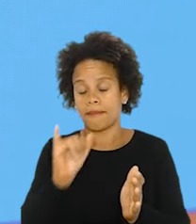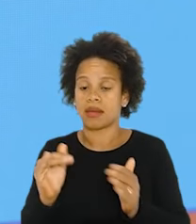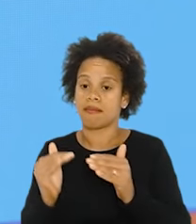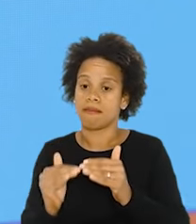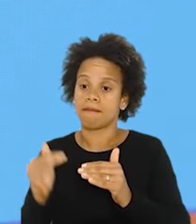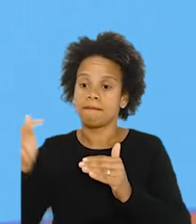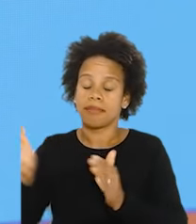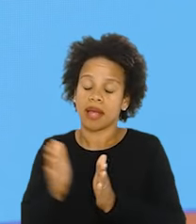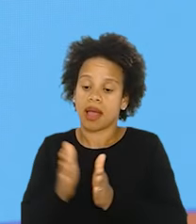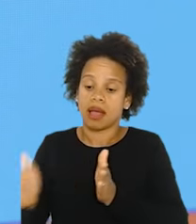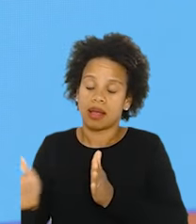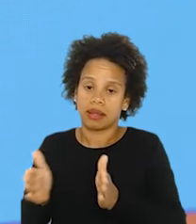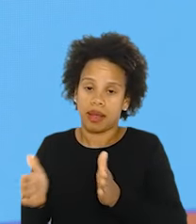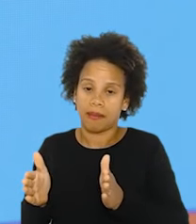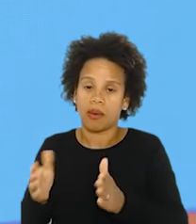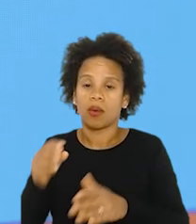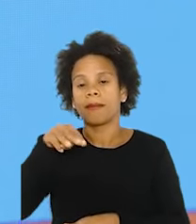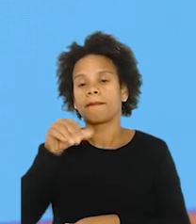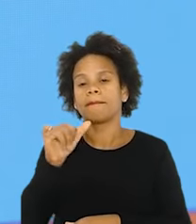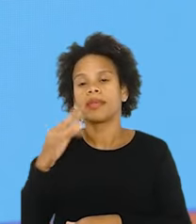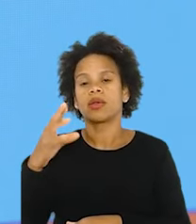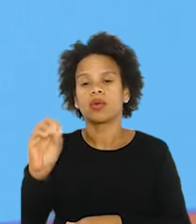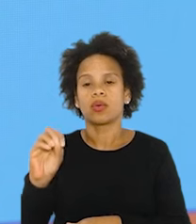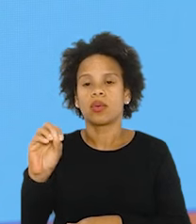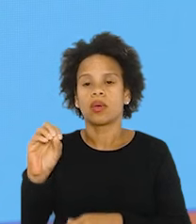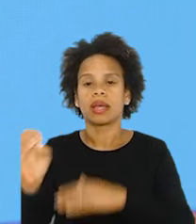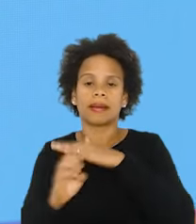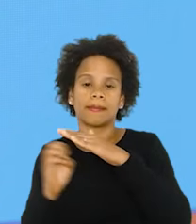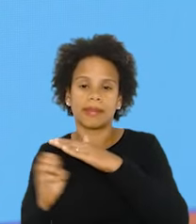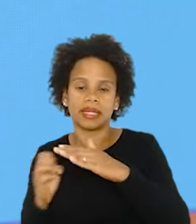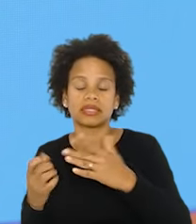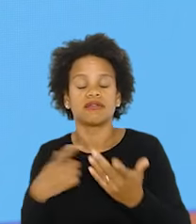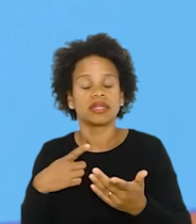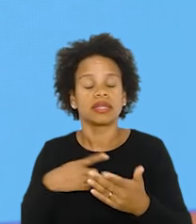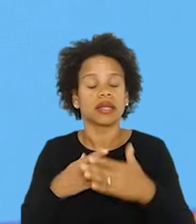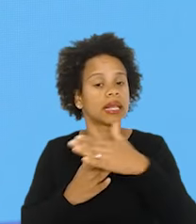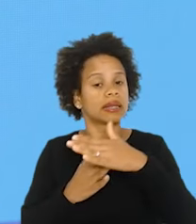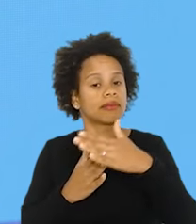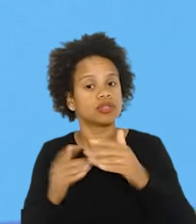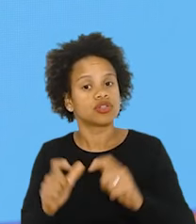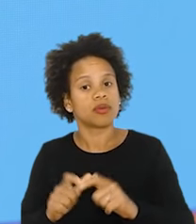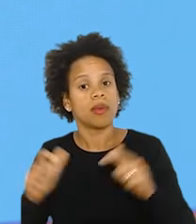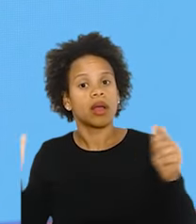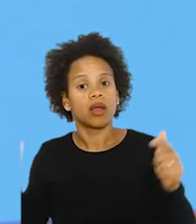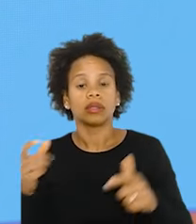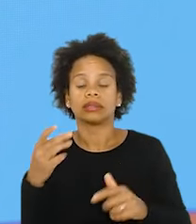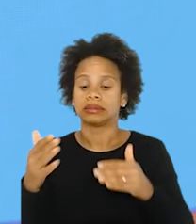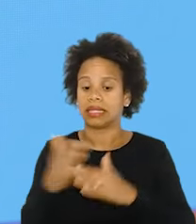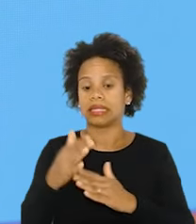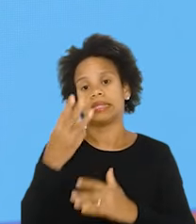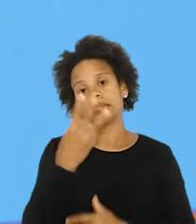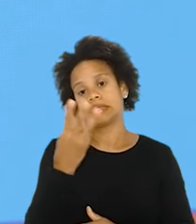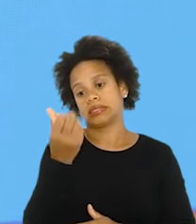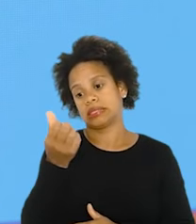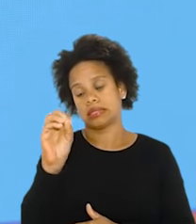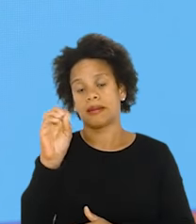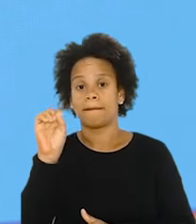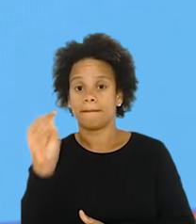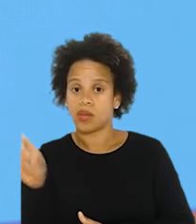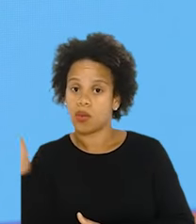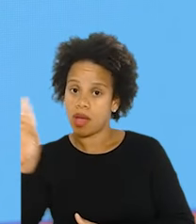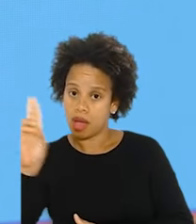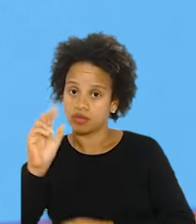uma próxima etapa no caso uma microempresa que você vai ter um conforto maior vai ter um limite maior de faturamento até R 360.000 por